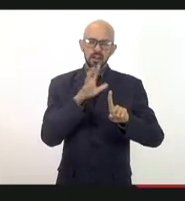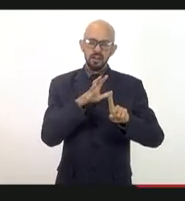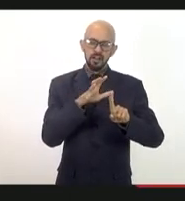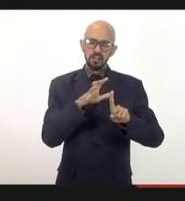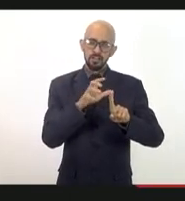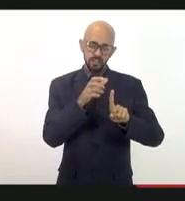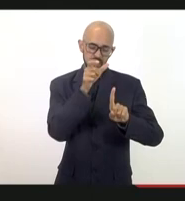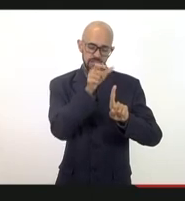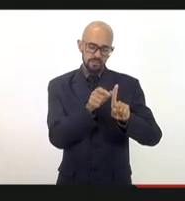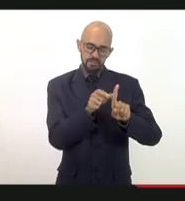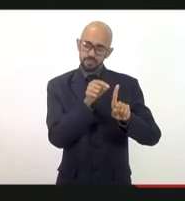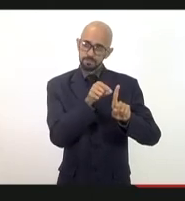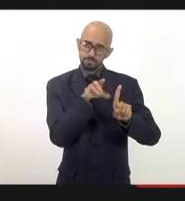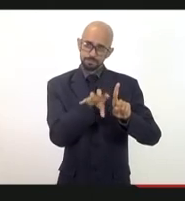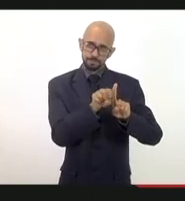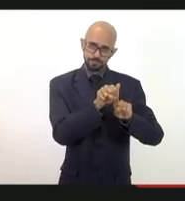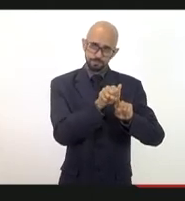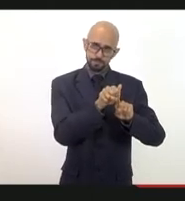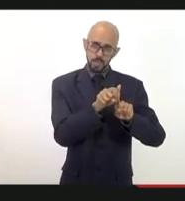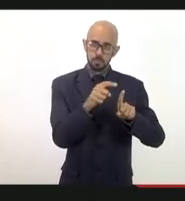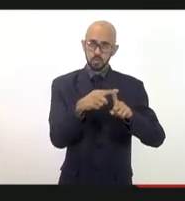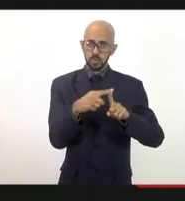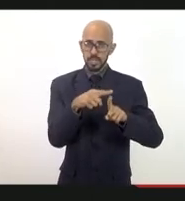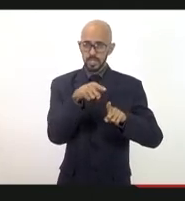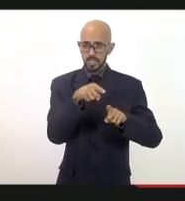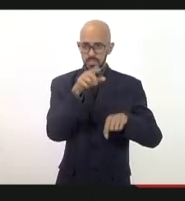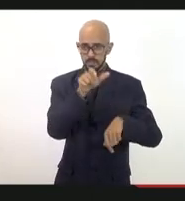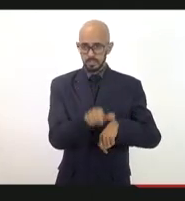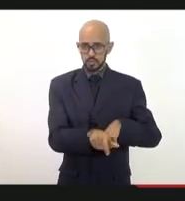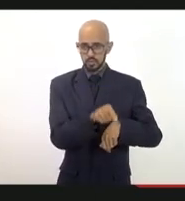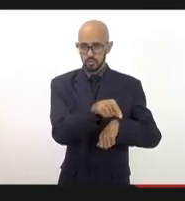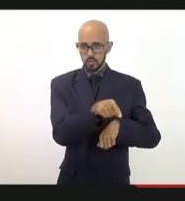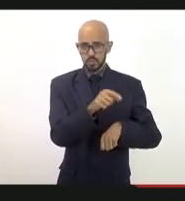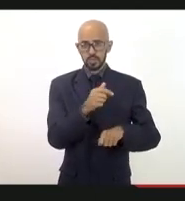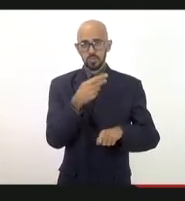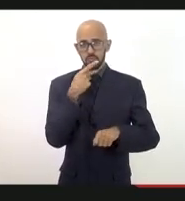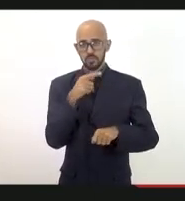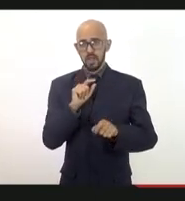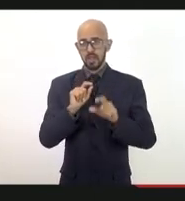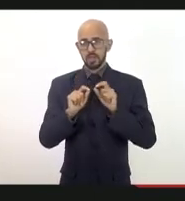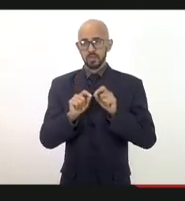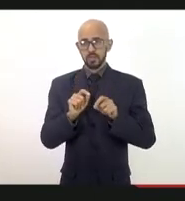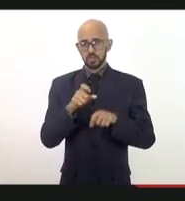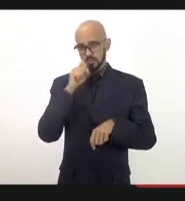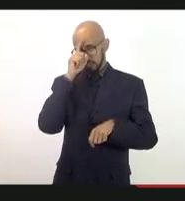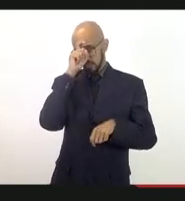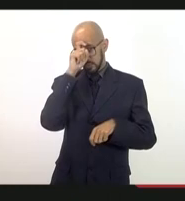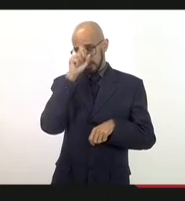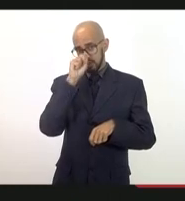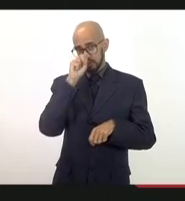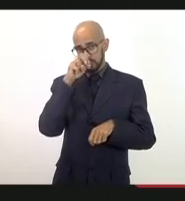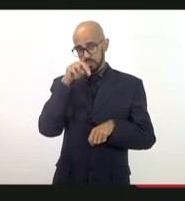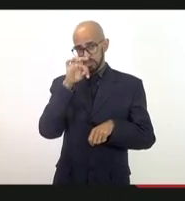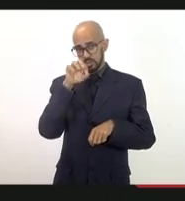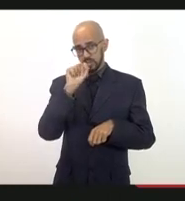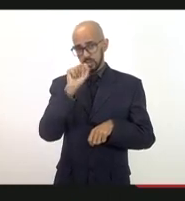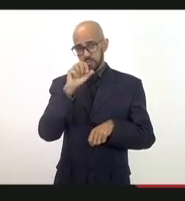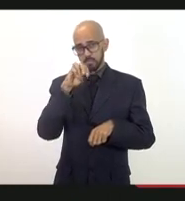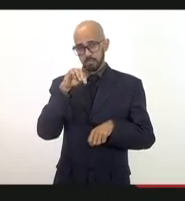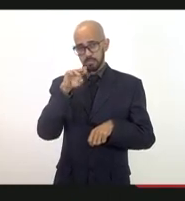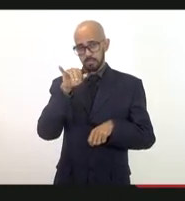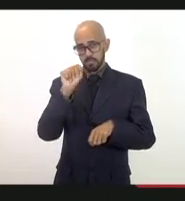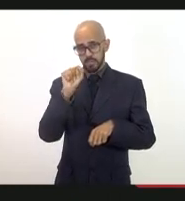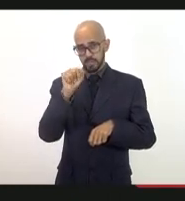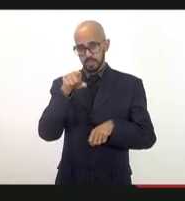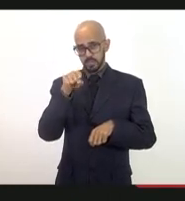sério. Por quê? Porque esse paciente nosso, que eu falo do Hospital Santa Maria, que é o paciente